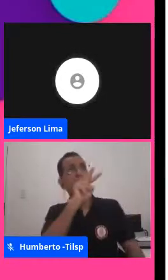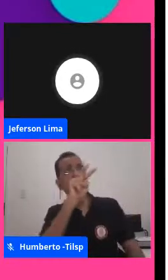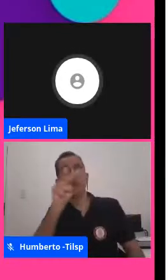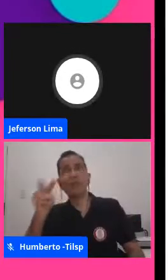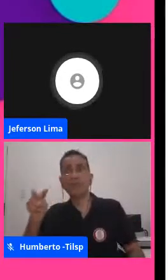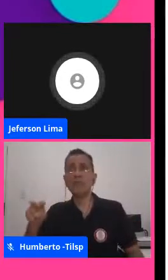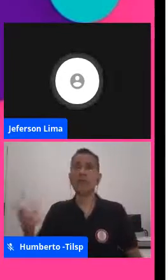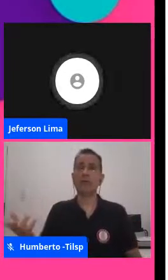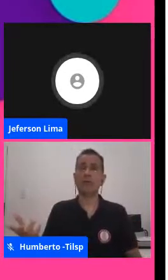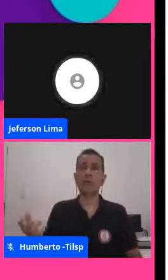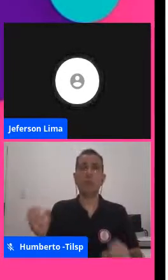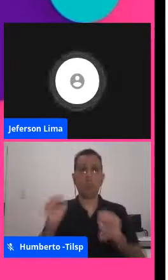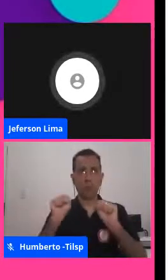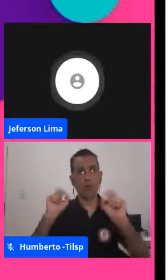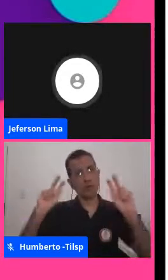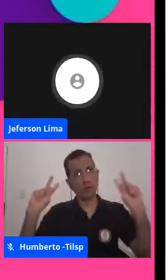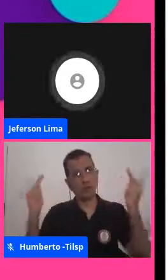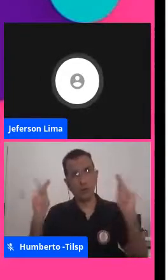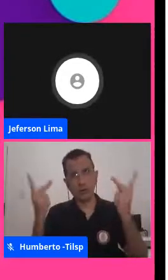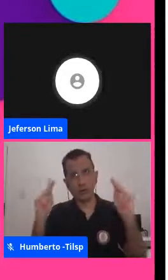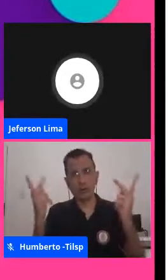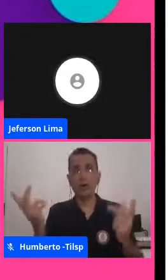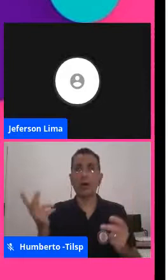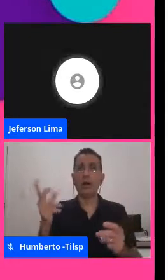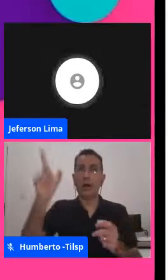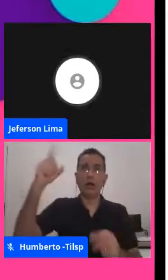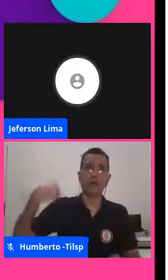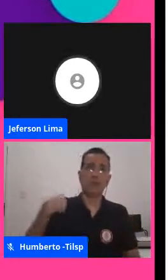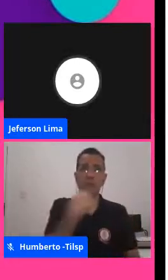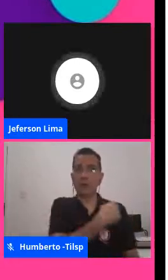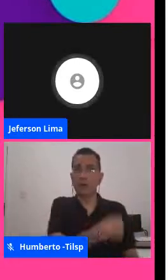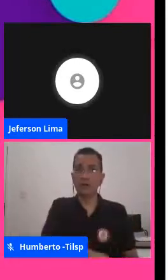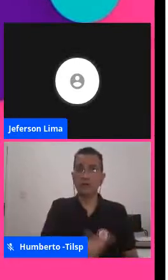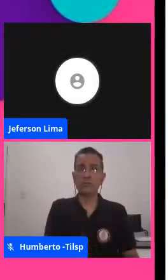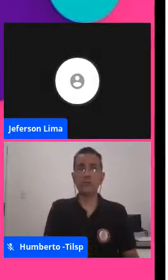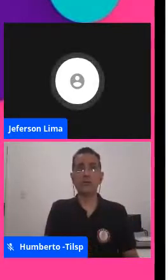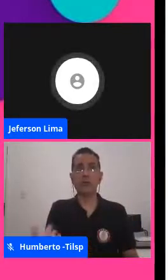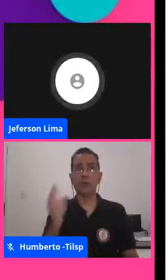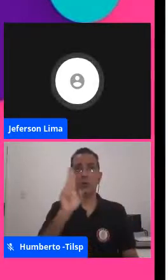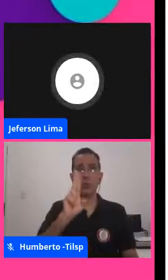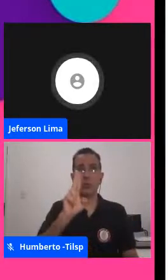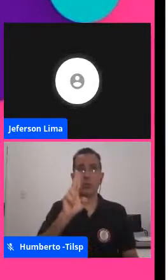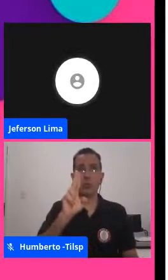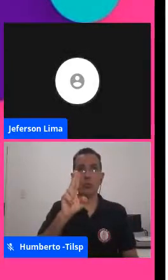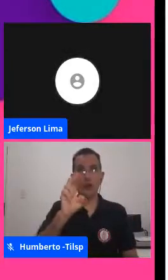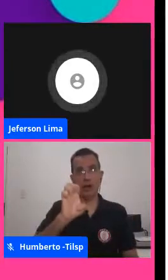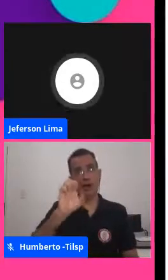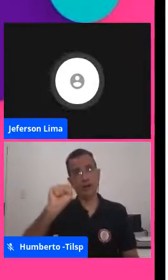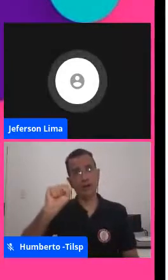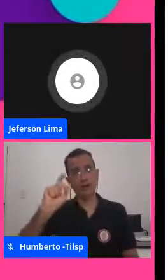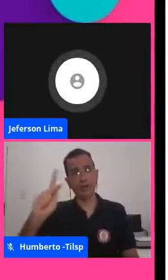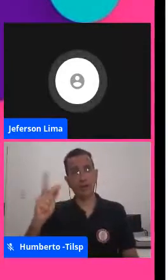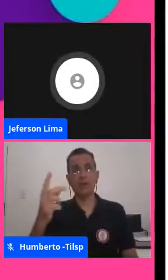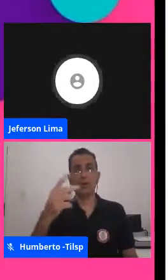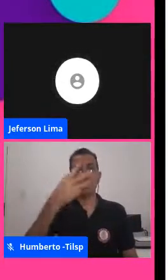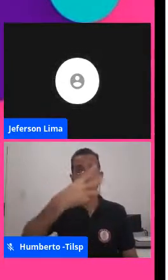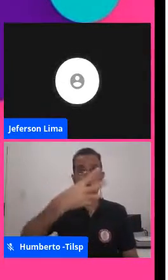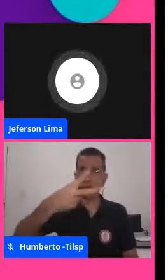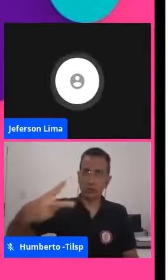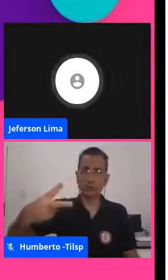hardware, fabricar na China, ou eu posso utilizar uma placa como a ESP32, né, e prototipar o